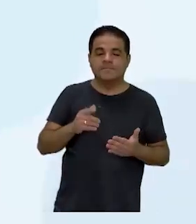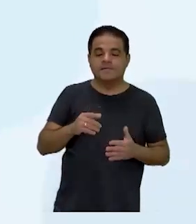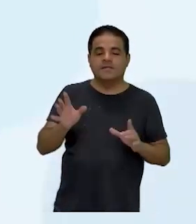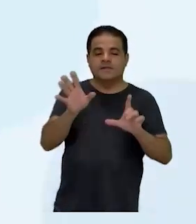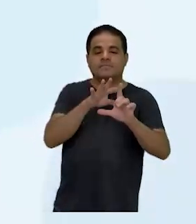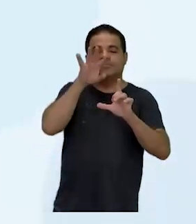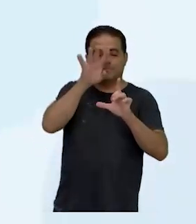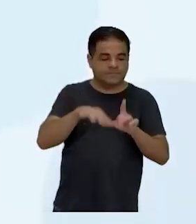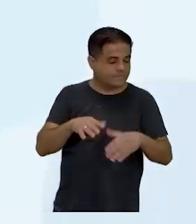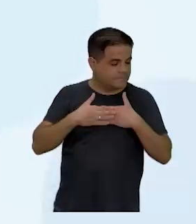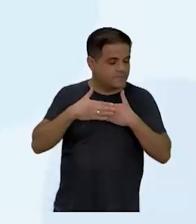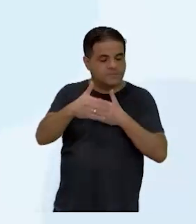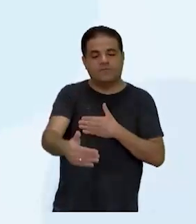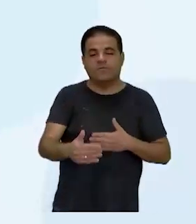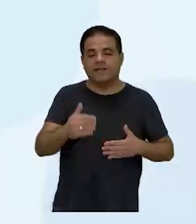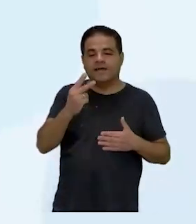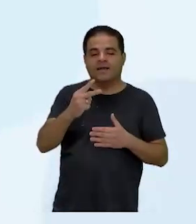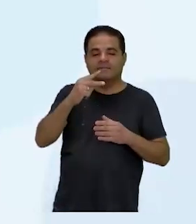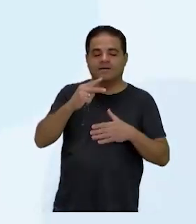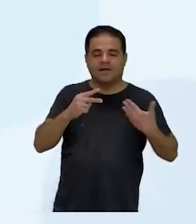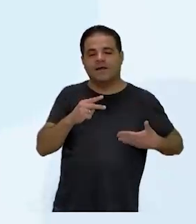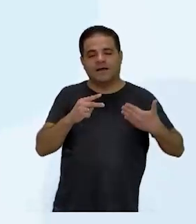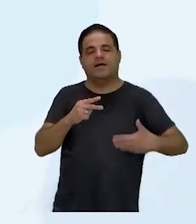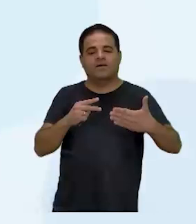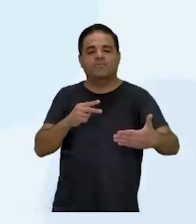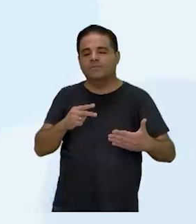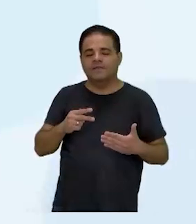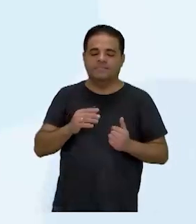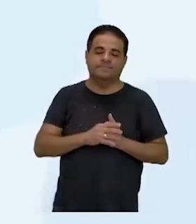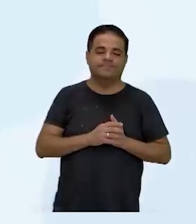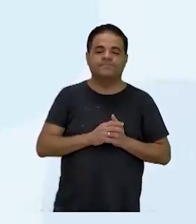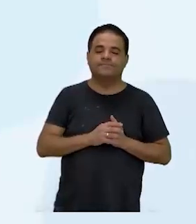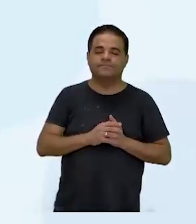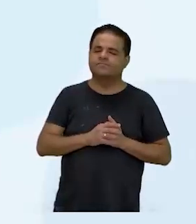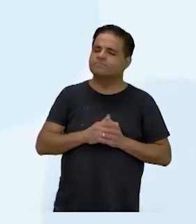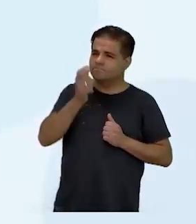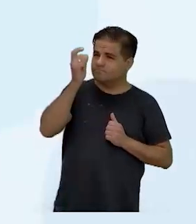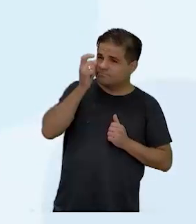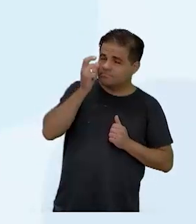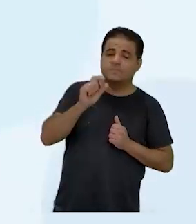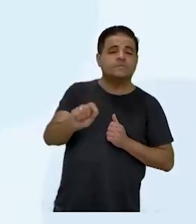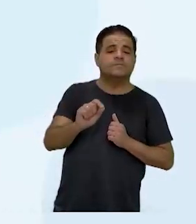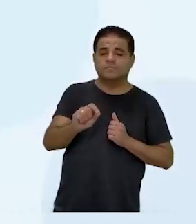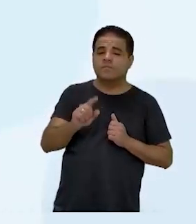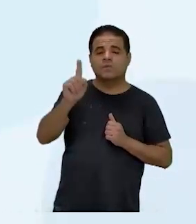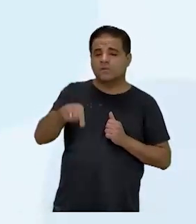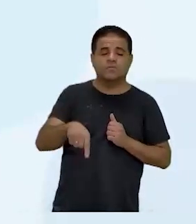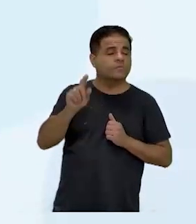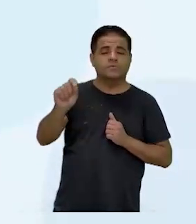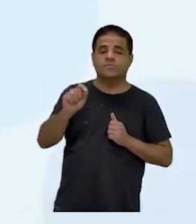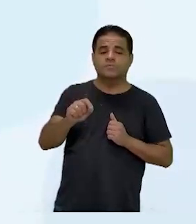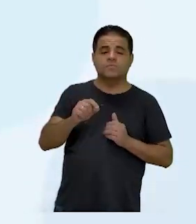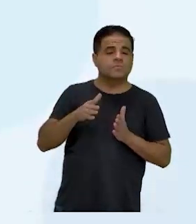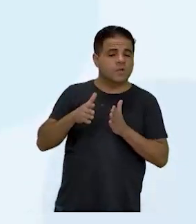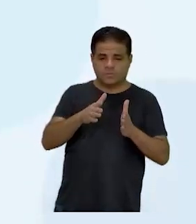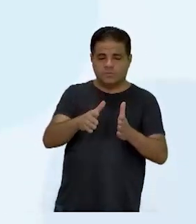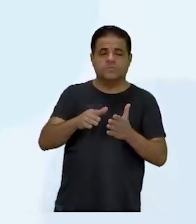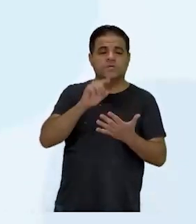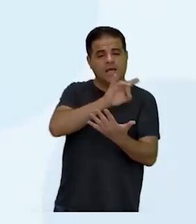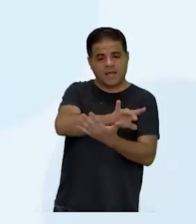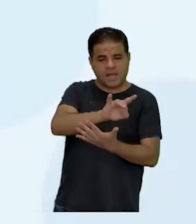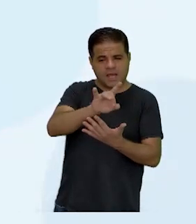recursos financeiros, fazer uso e criar planilhas para controle de orçamento e utilizar simuladores de